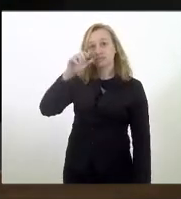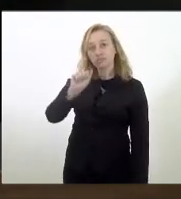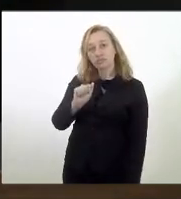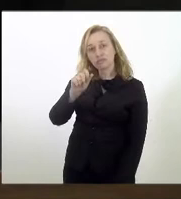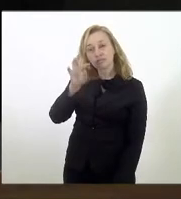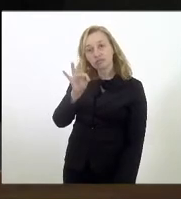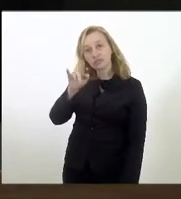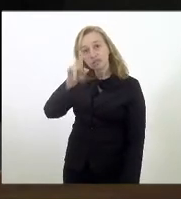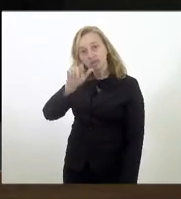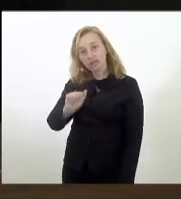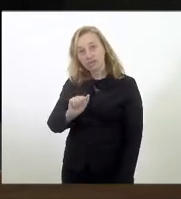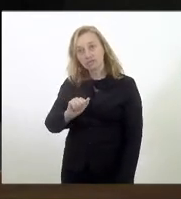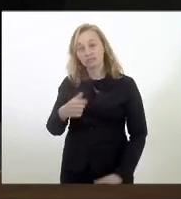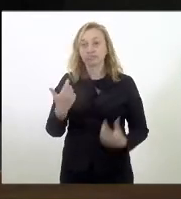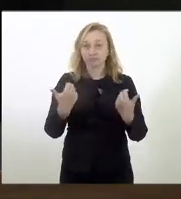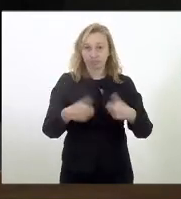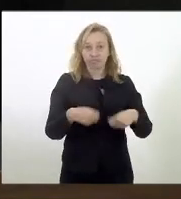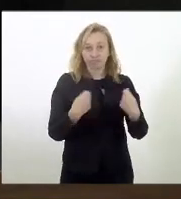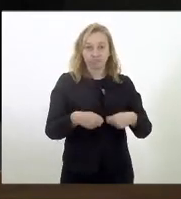gente precisa